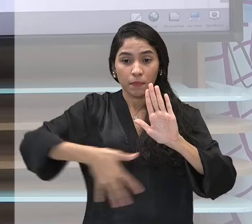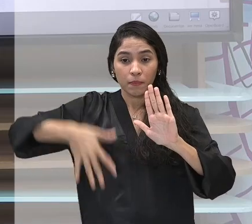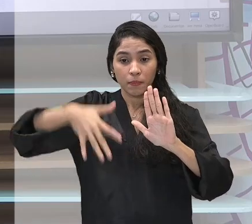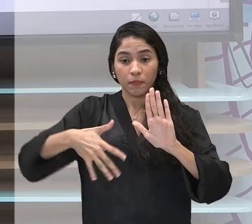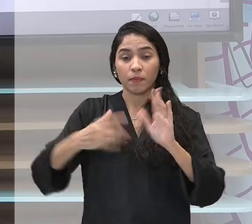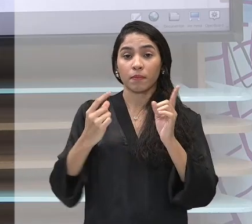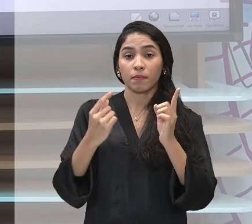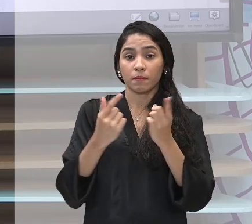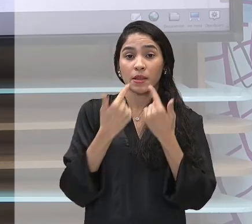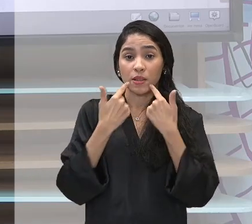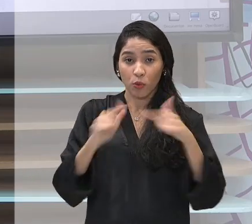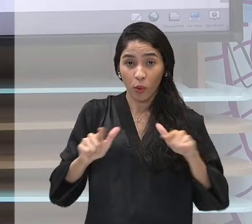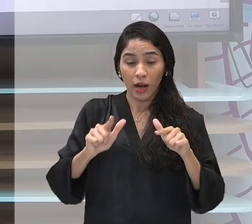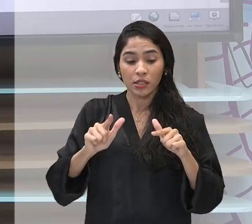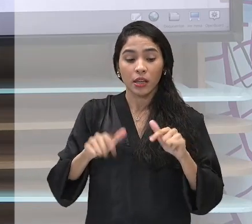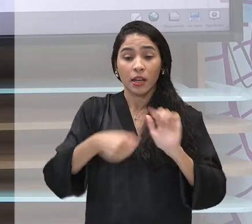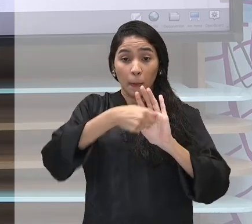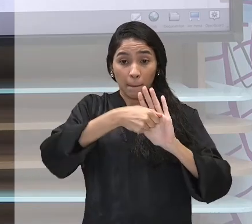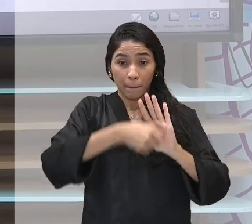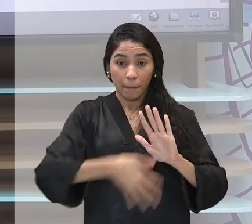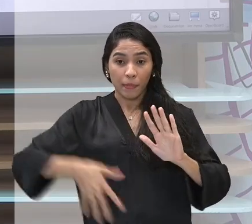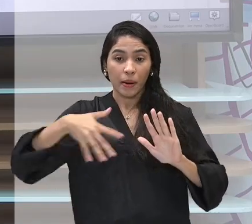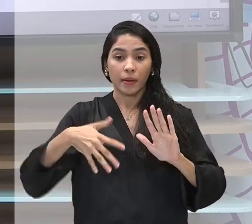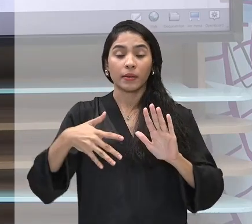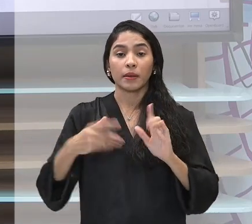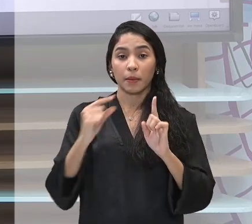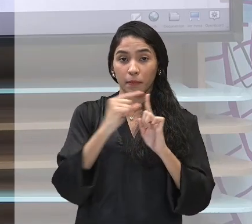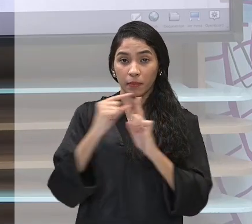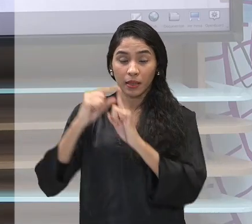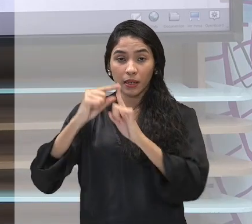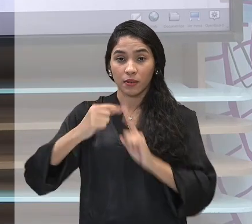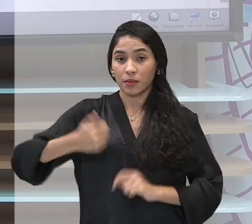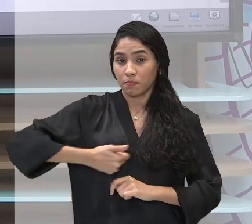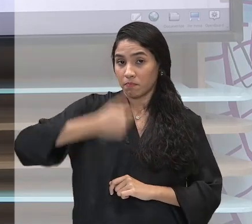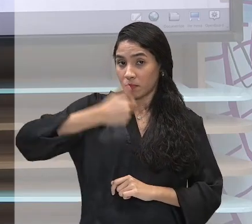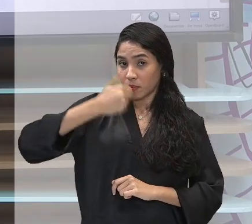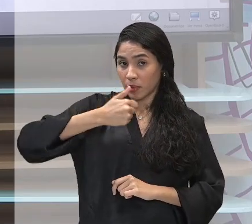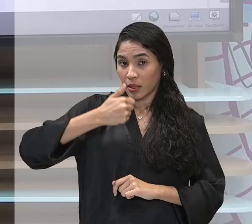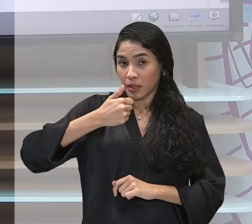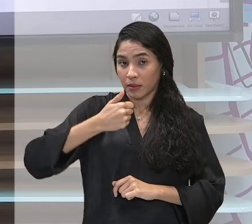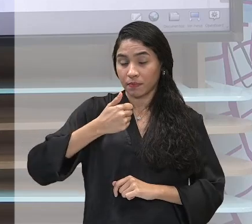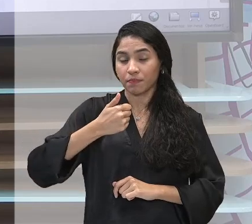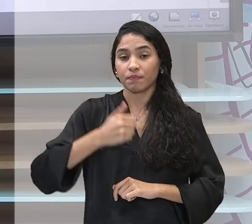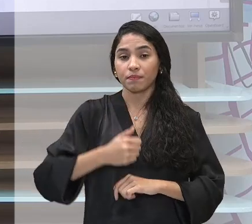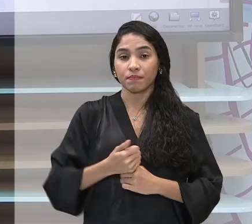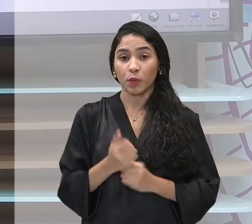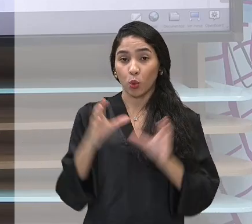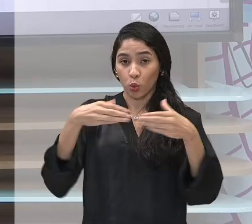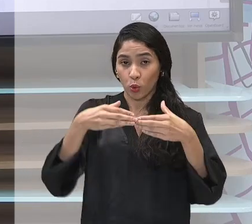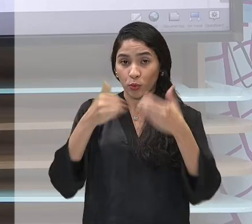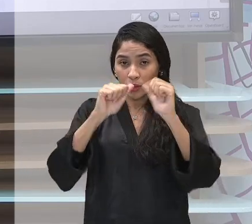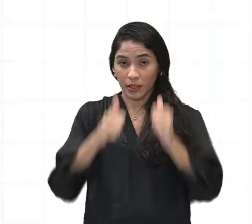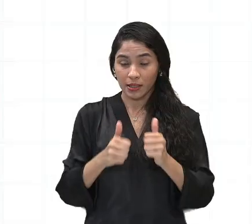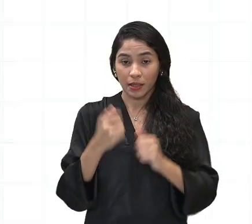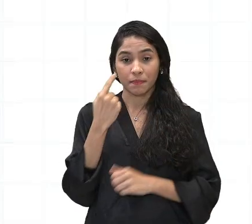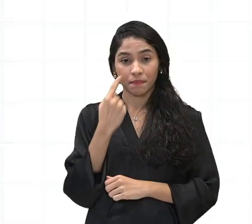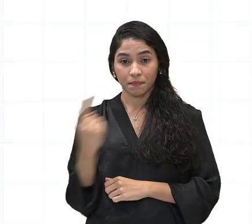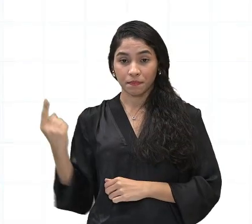as figuras de palavra, que vai ser a nossa primeira subdivisão. Bora dar uma olhadinha no que são as figuras de